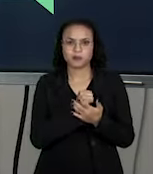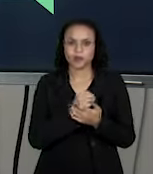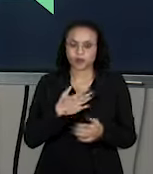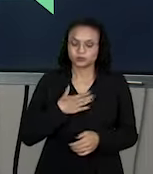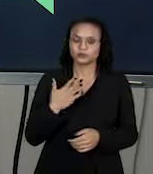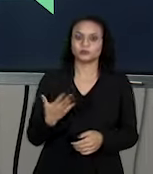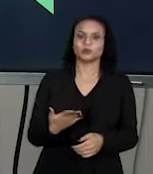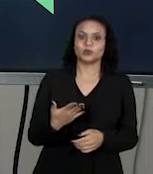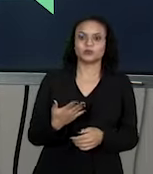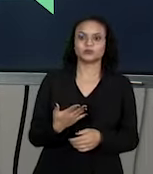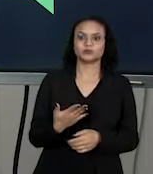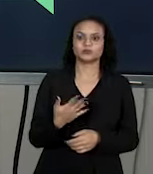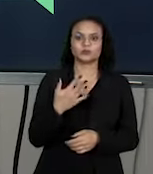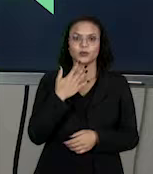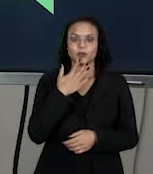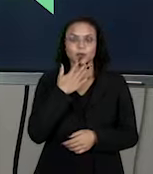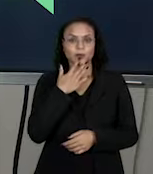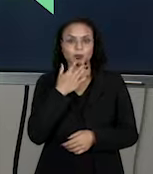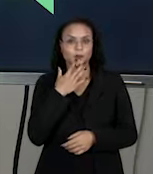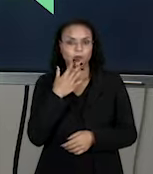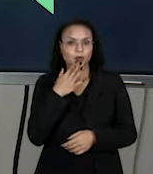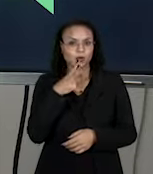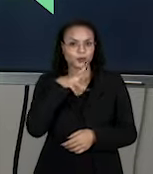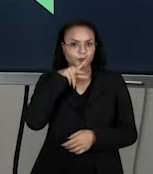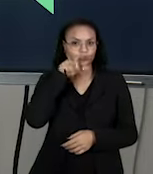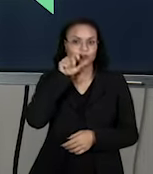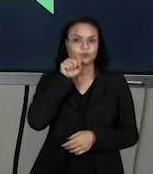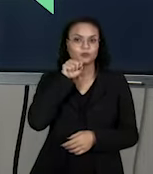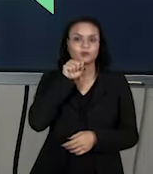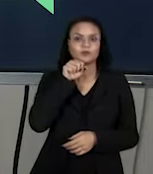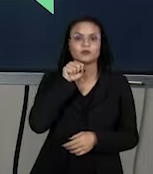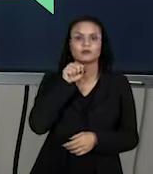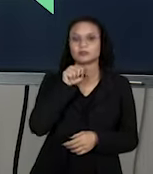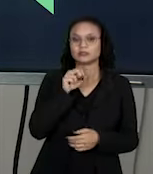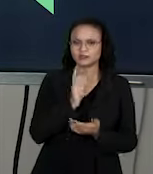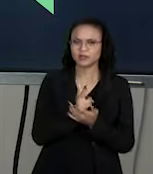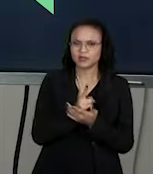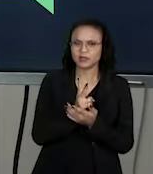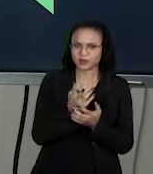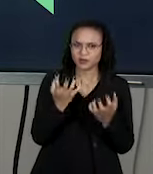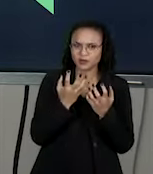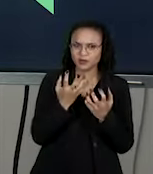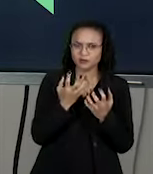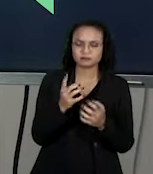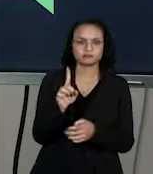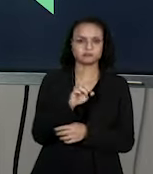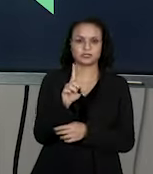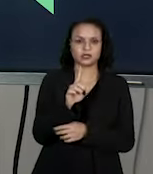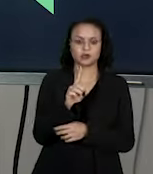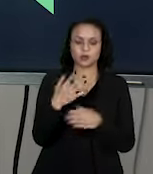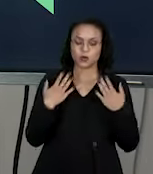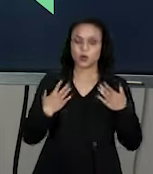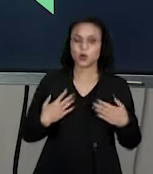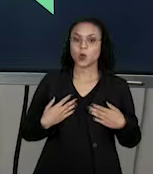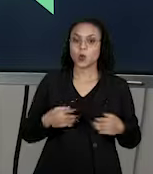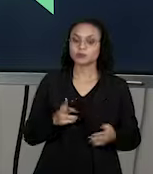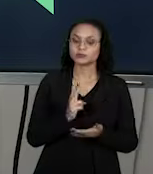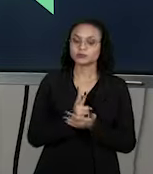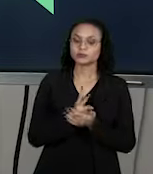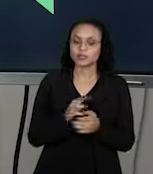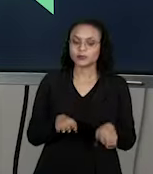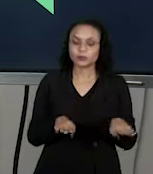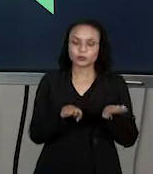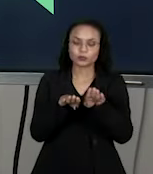seca, palidez o tempo todo, né? O nosso corpo, ele tende a ficar em equilíbrio. Então, todas as ações, todos